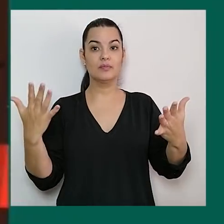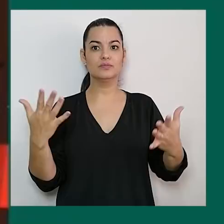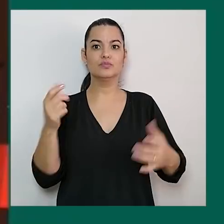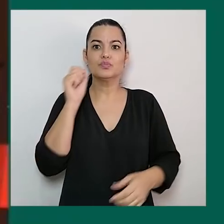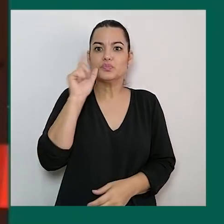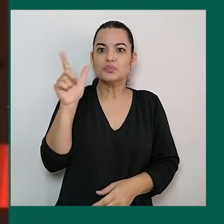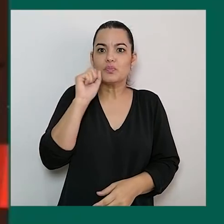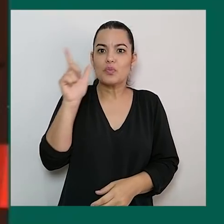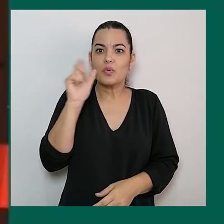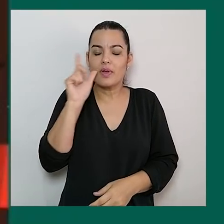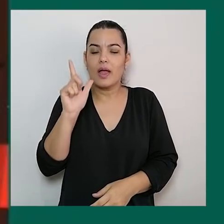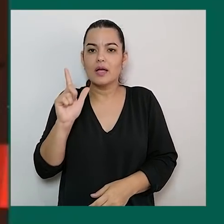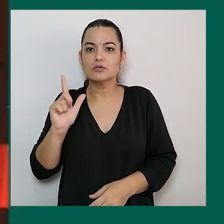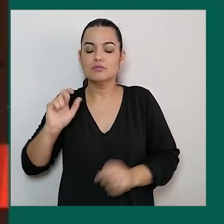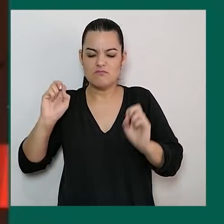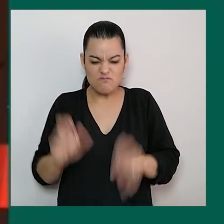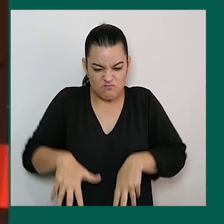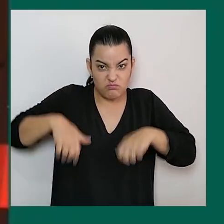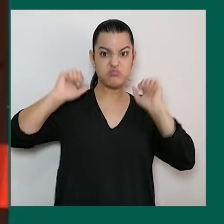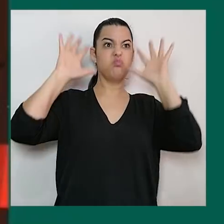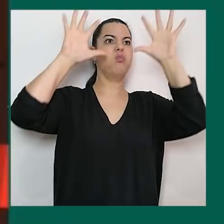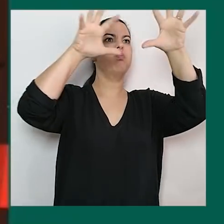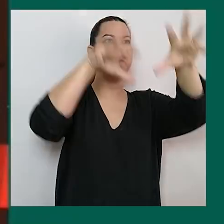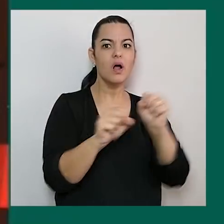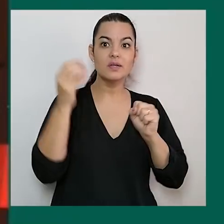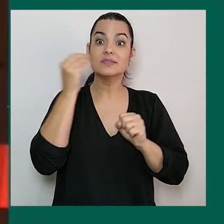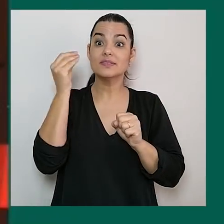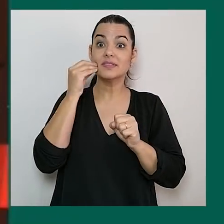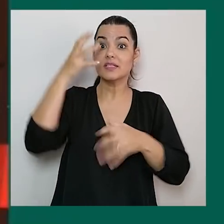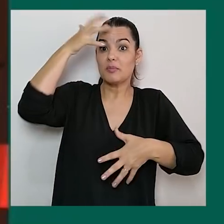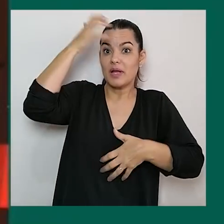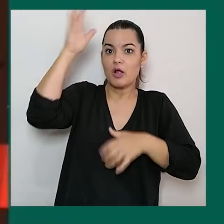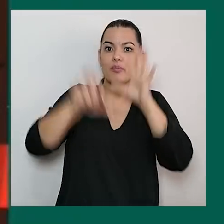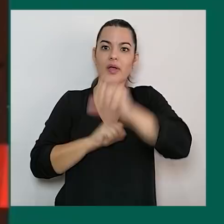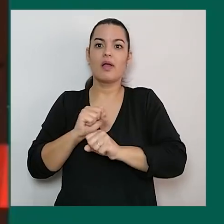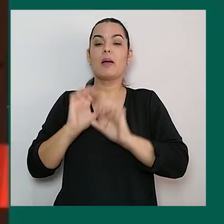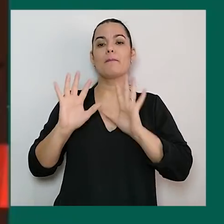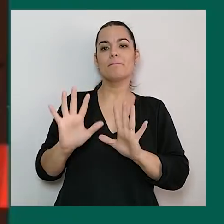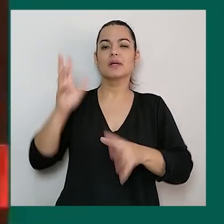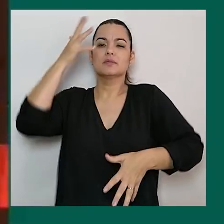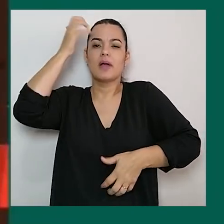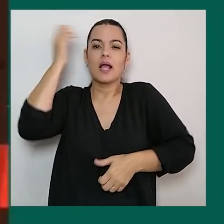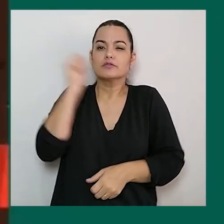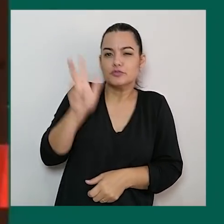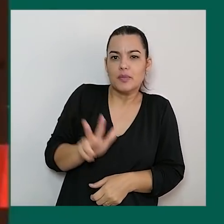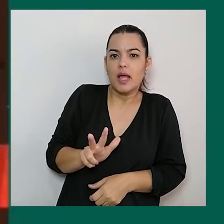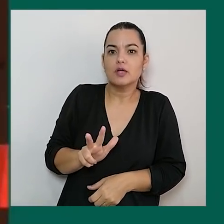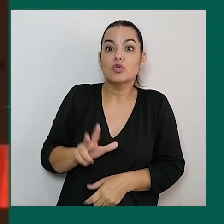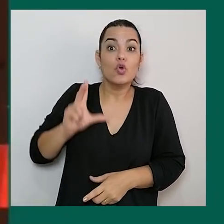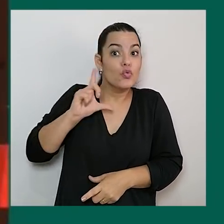macaco. Mas o macaco foi mais rápido e escapuliu, pulando de galho em galho.